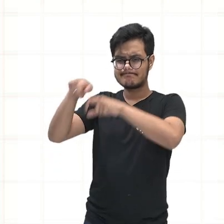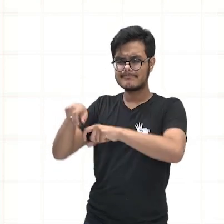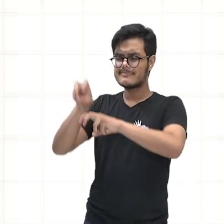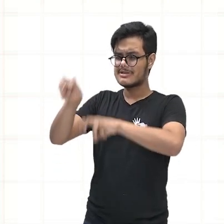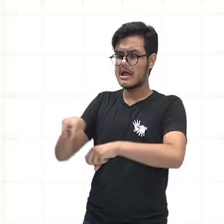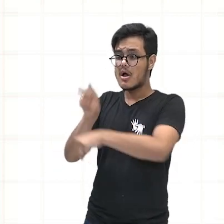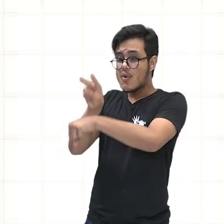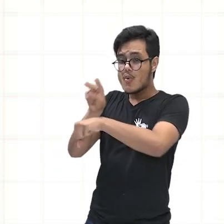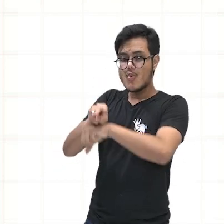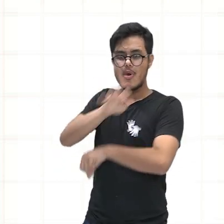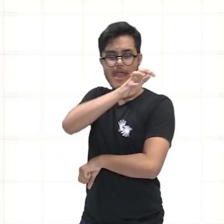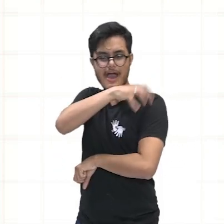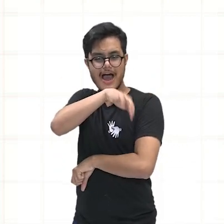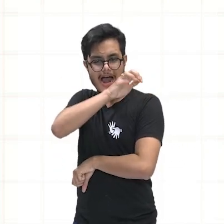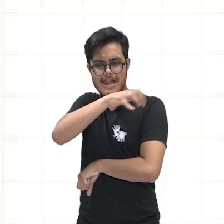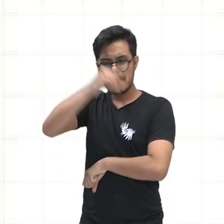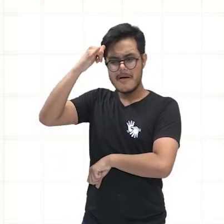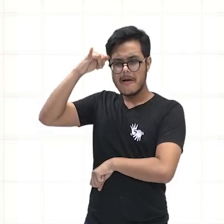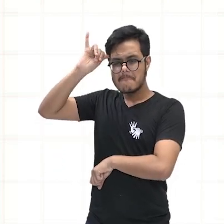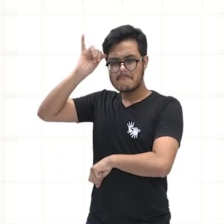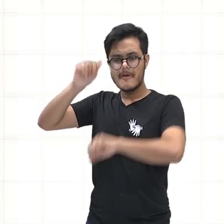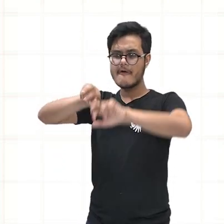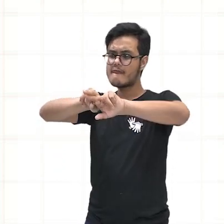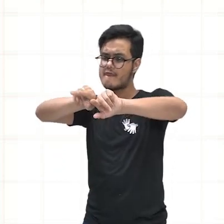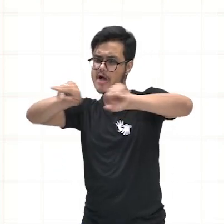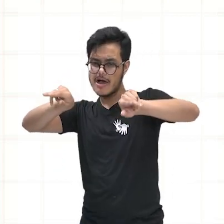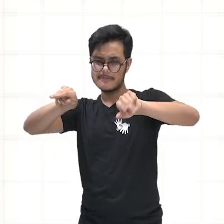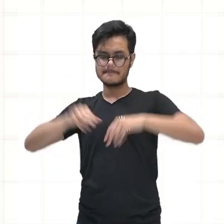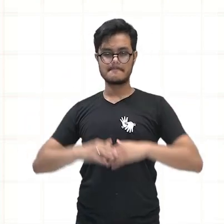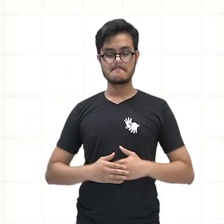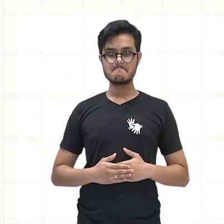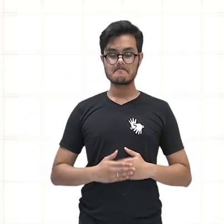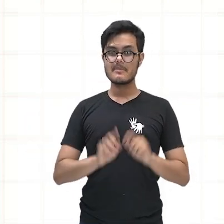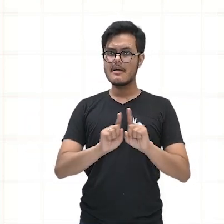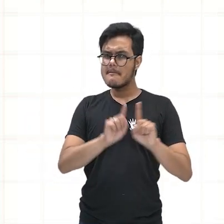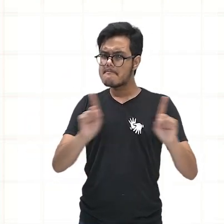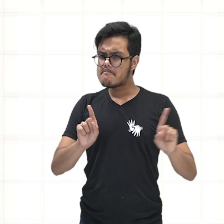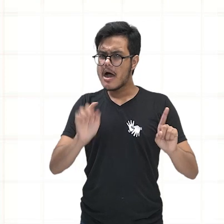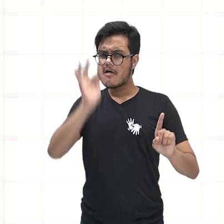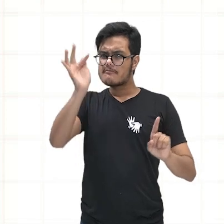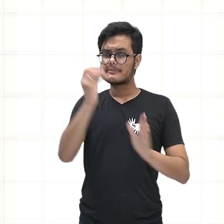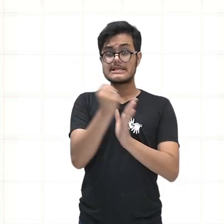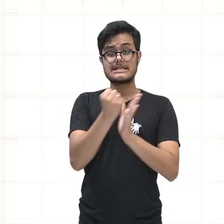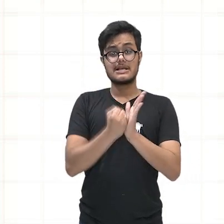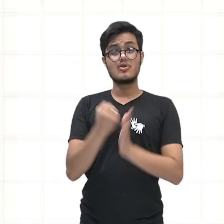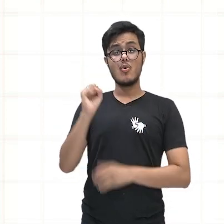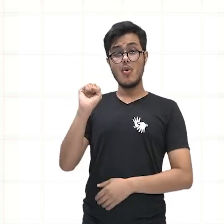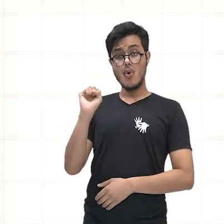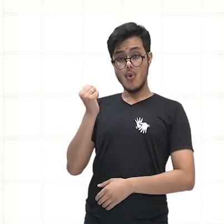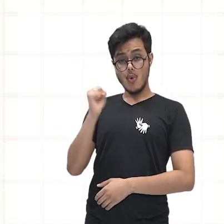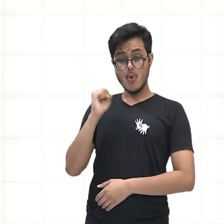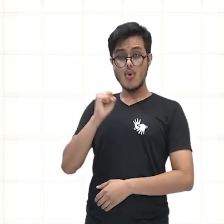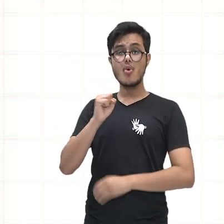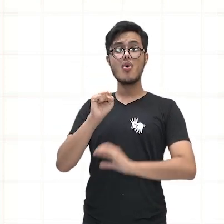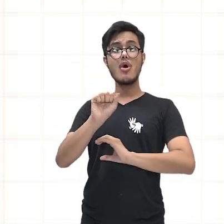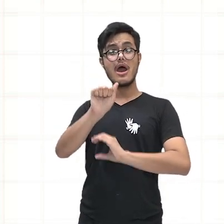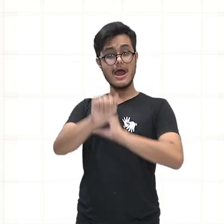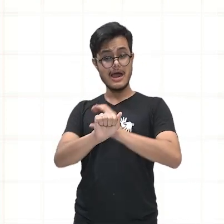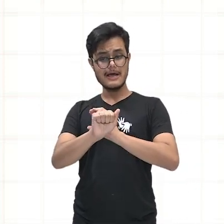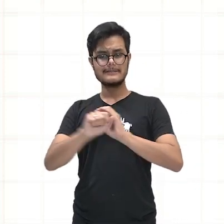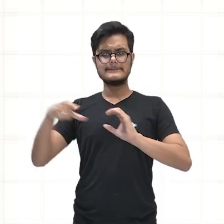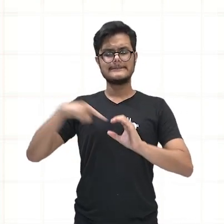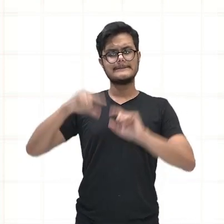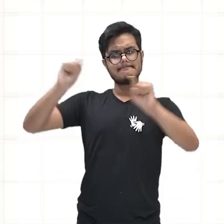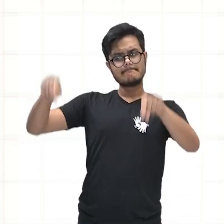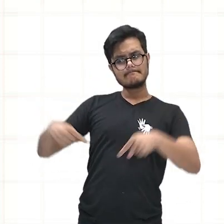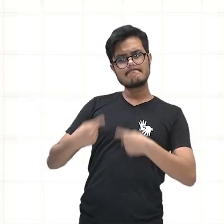do Gado que existia ali naquela região no século vi antes de Cristo diante da ameaça dos sabinos